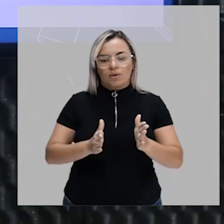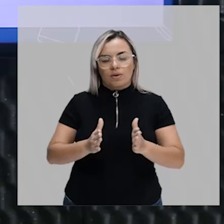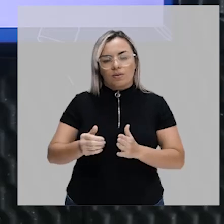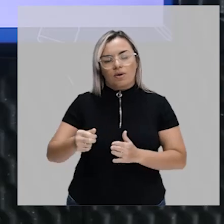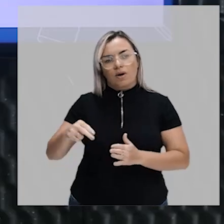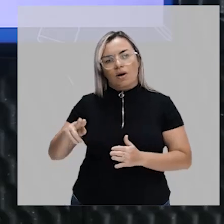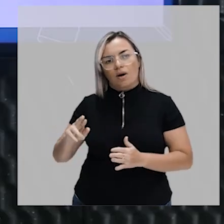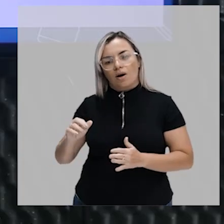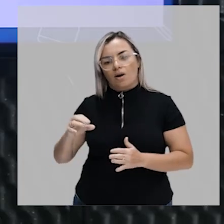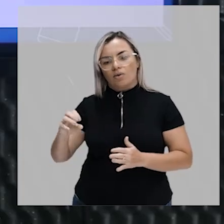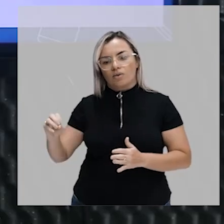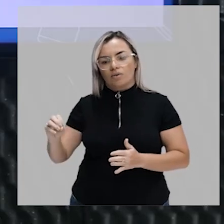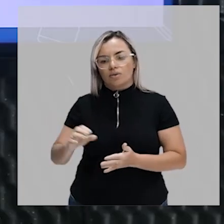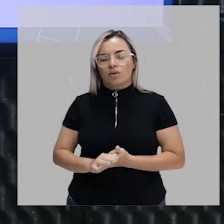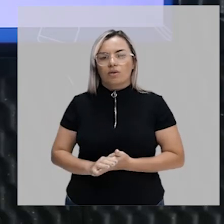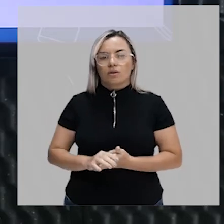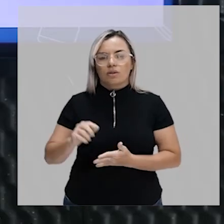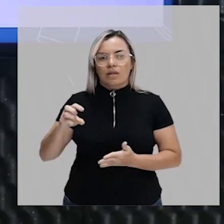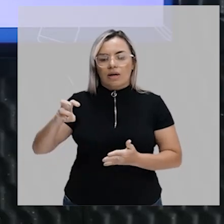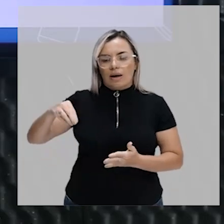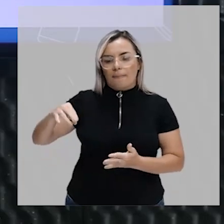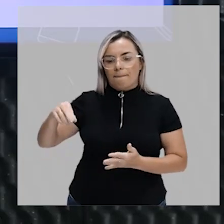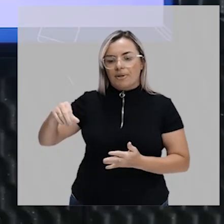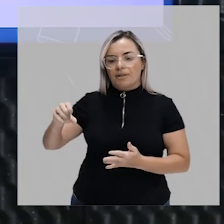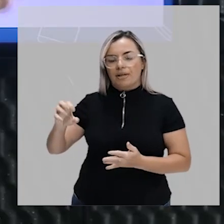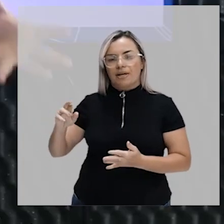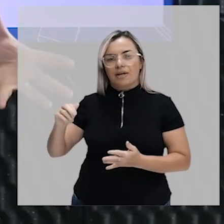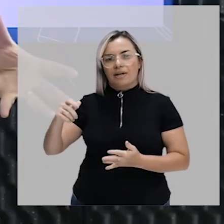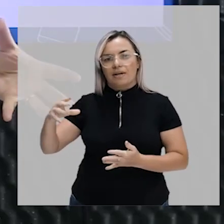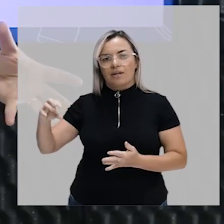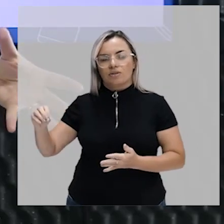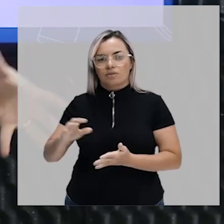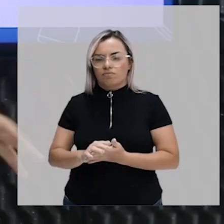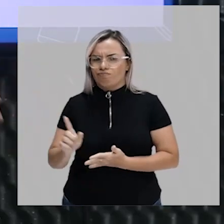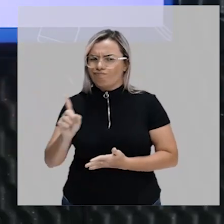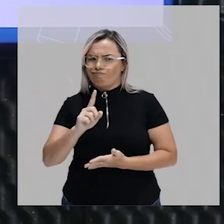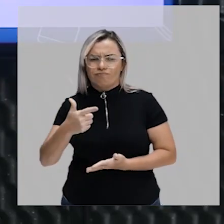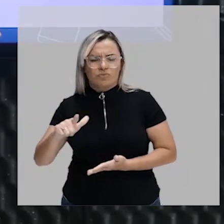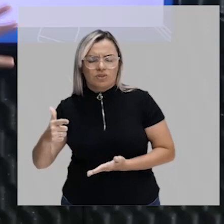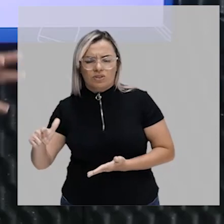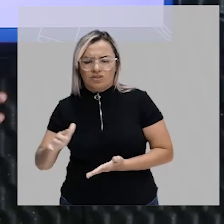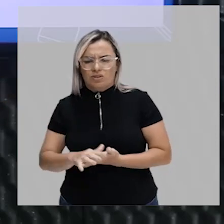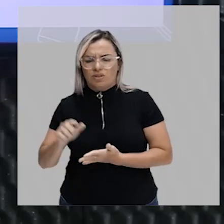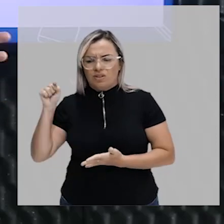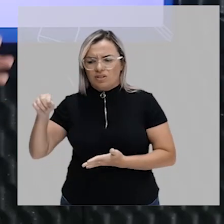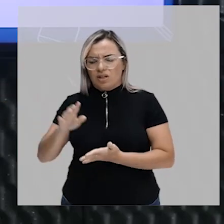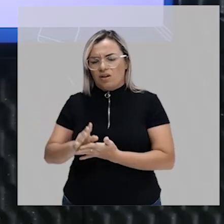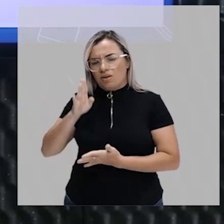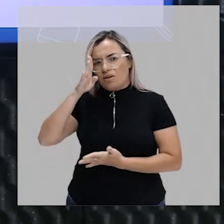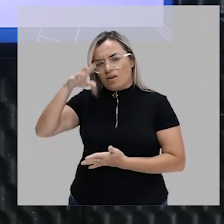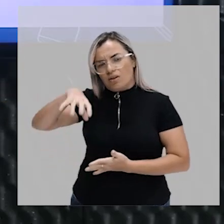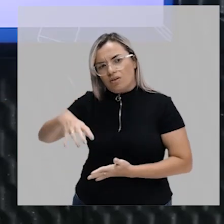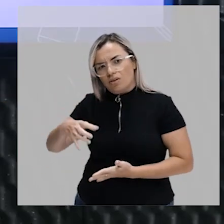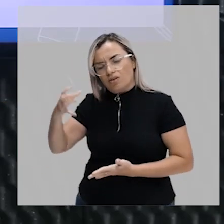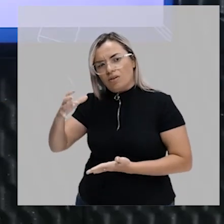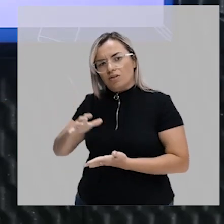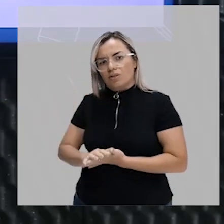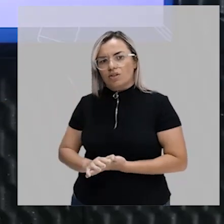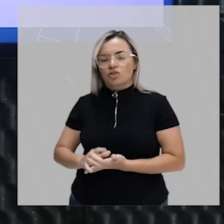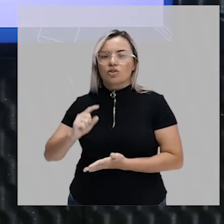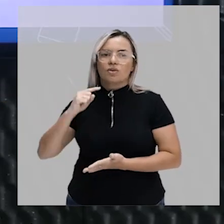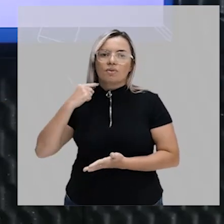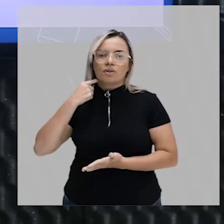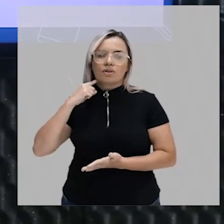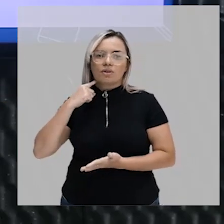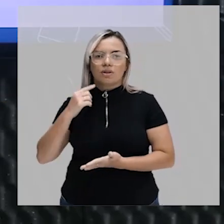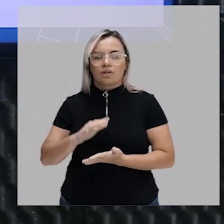Nordeste não teve período áureo de mineração. A mineração vai ficar principalmente concentrada na região de Minas Gerais, na região central do nosso país,